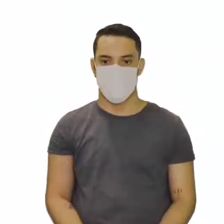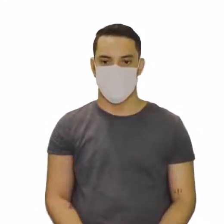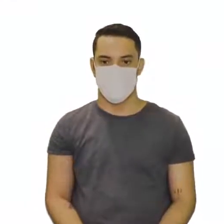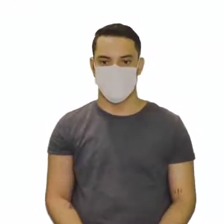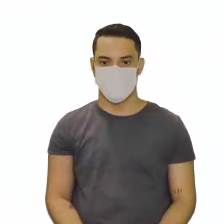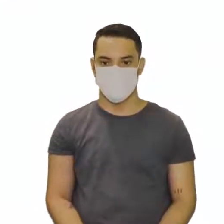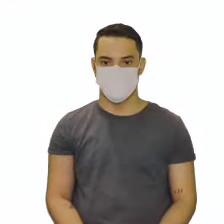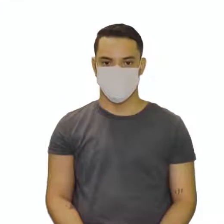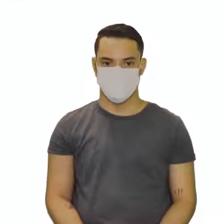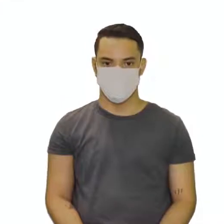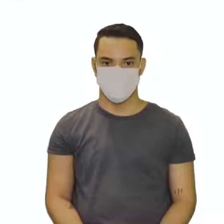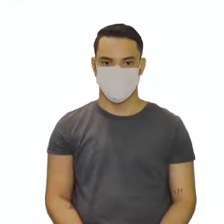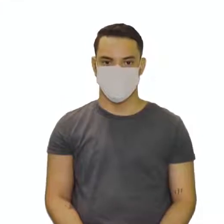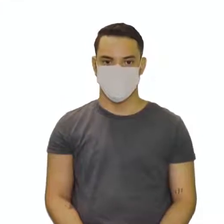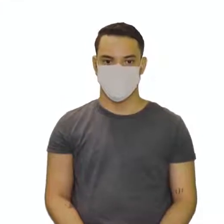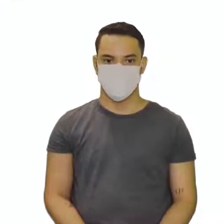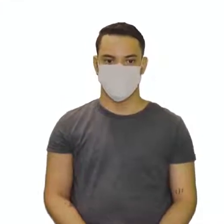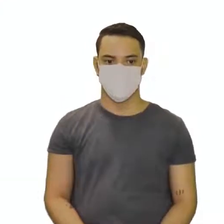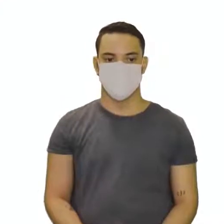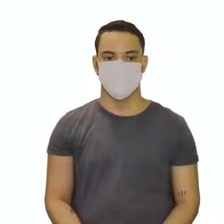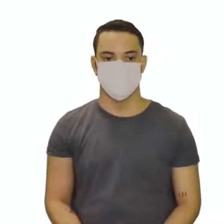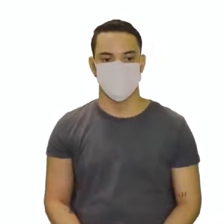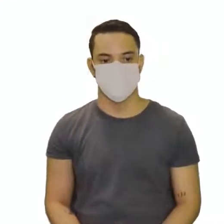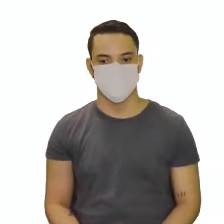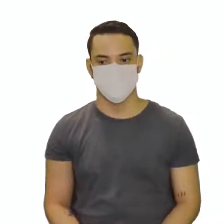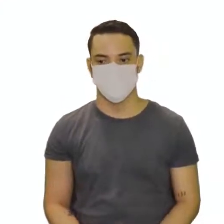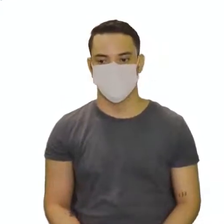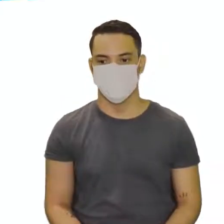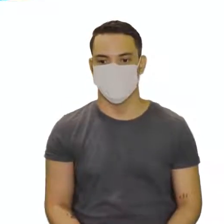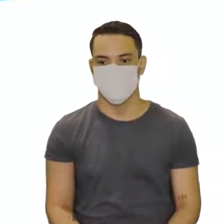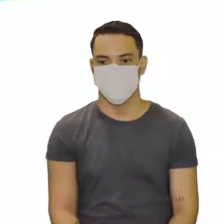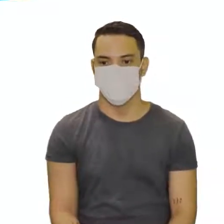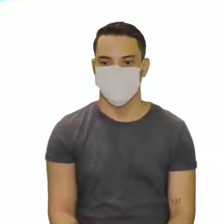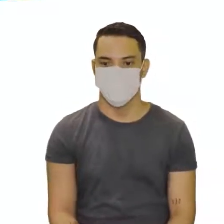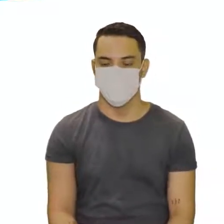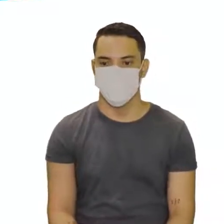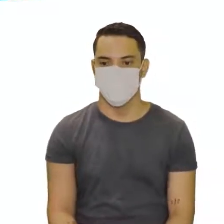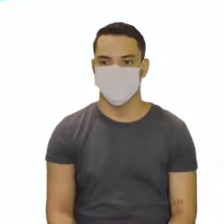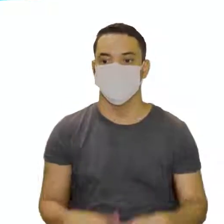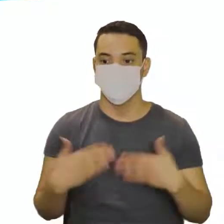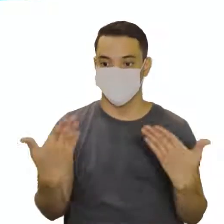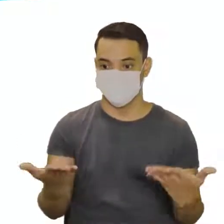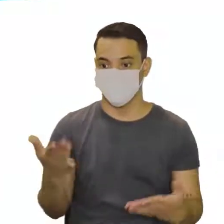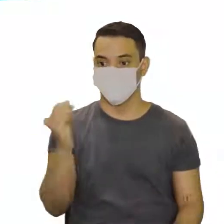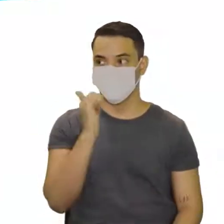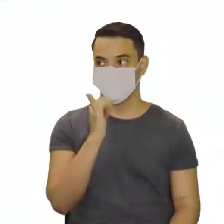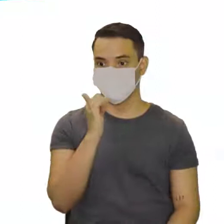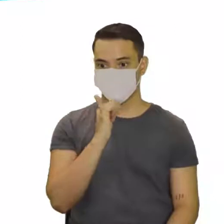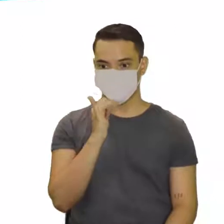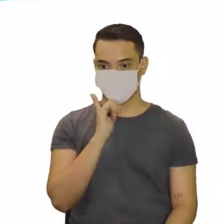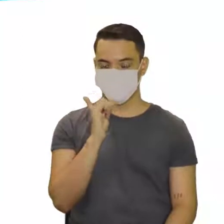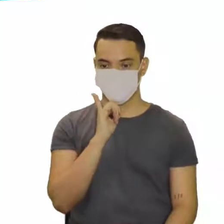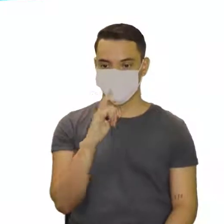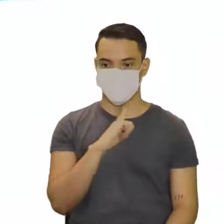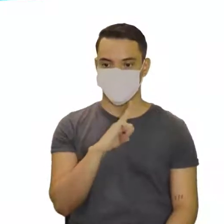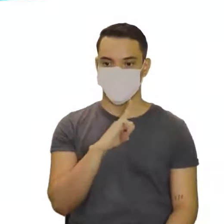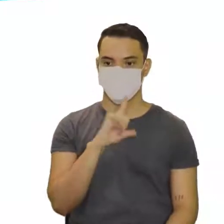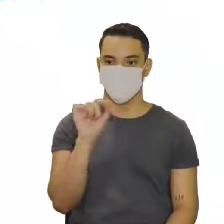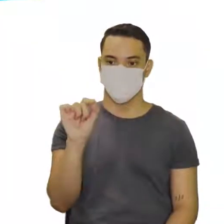isso? Então, aqui, deixa eu só trocar aqui. Ó, nesse caso aqui,